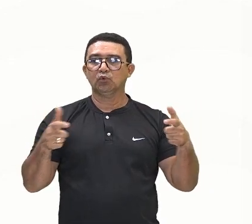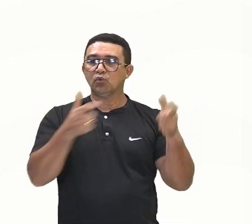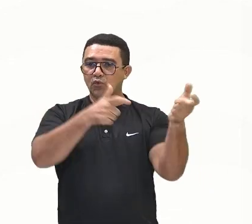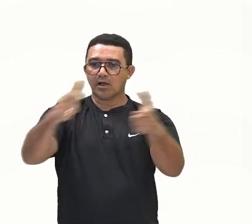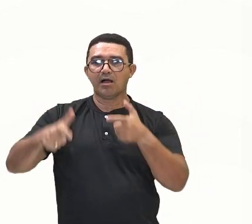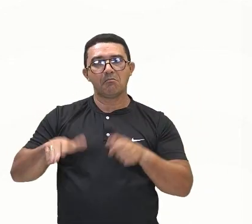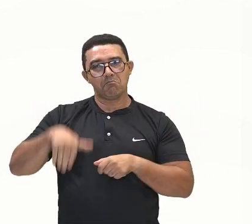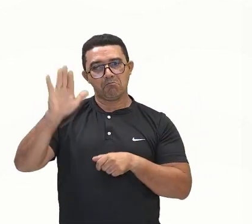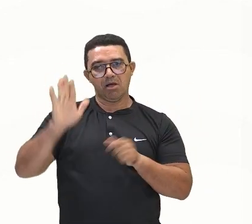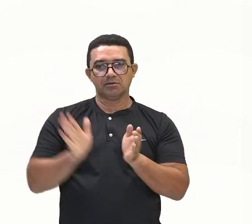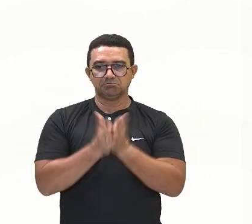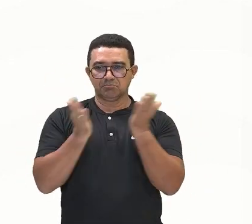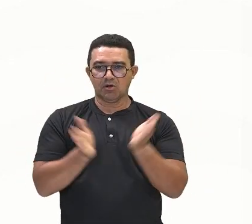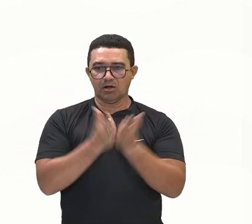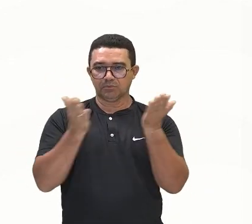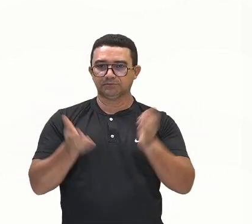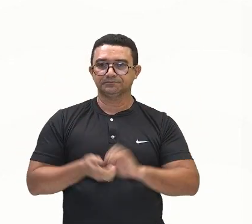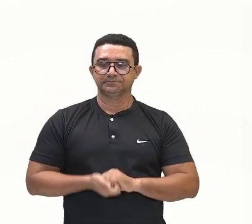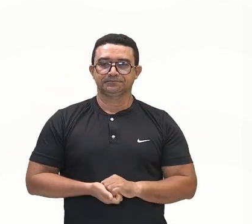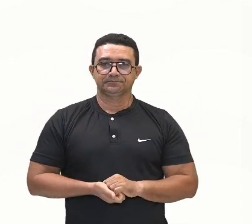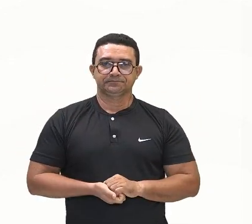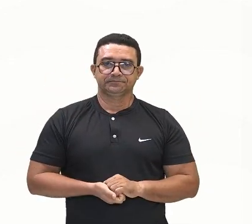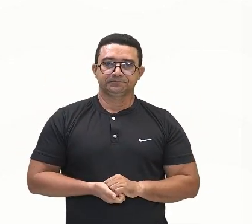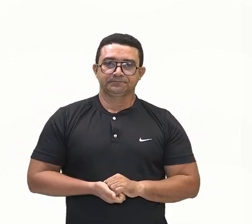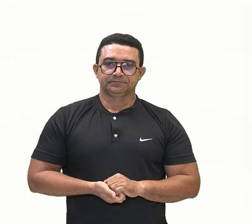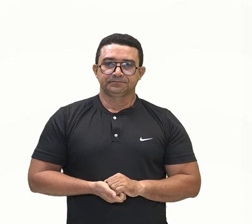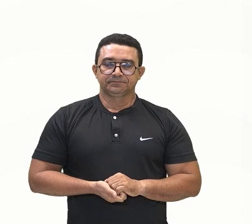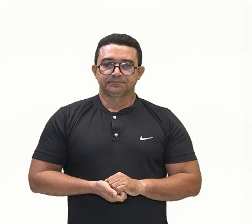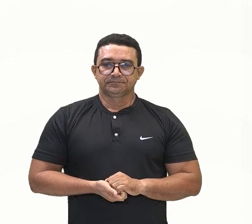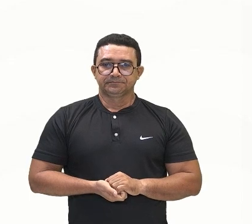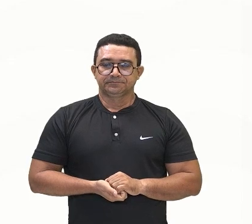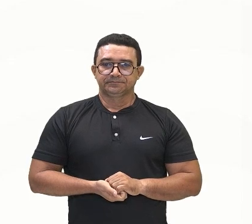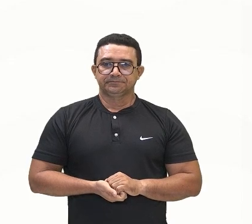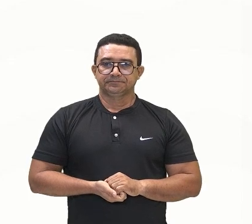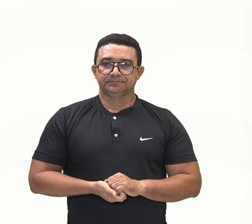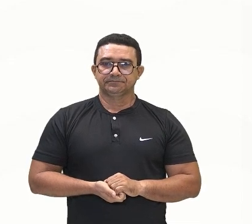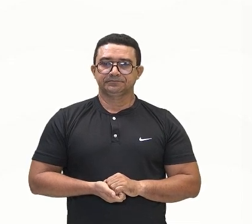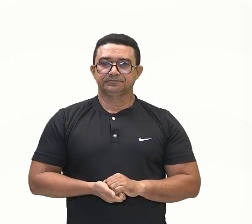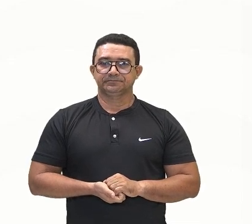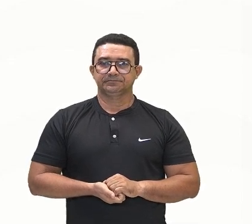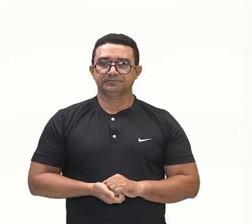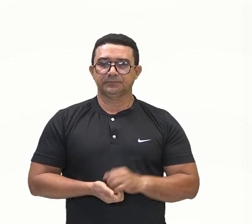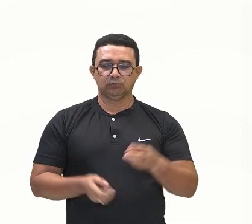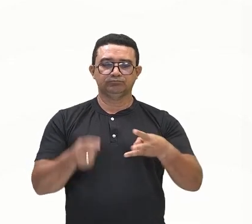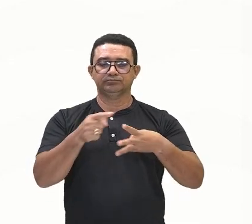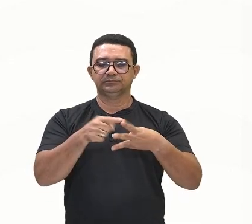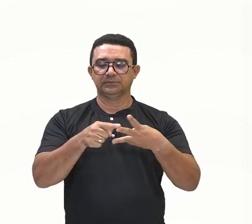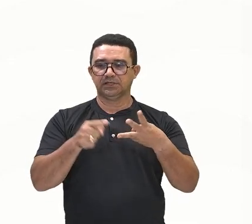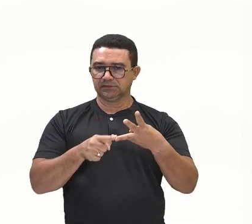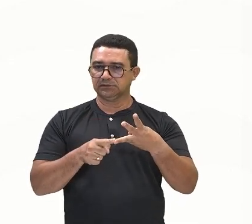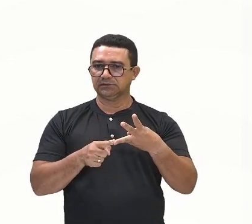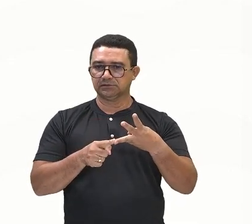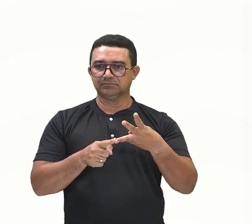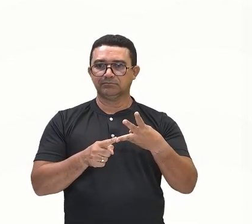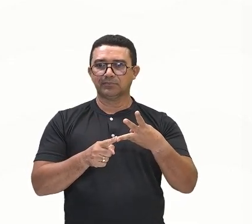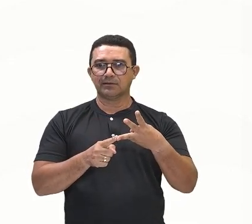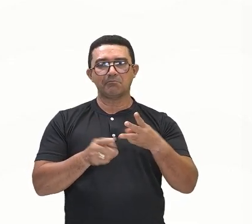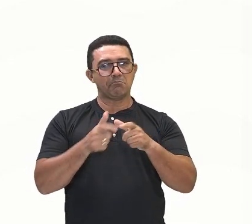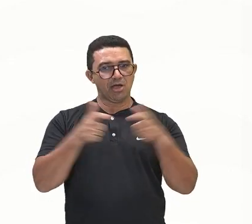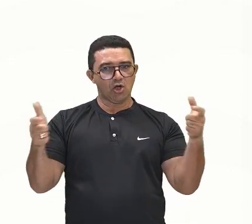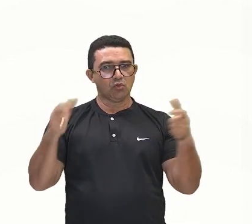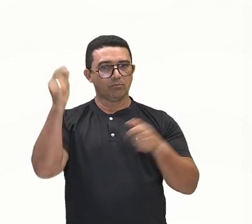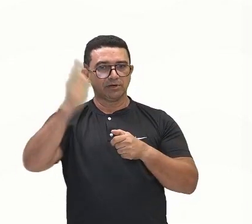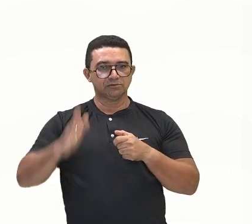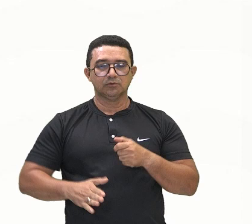país. E a gente volta a falar então dessas três populações que predominam, que são branco,